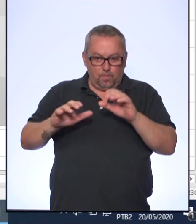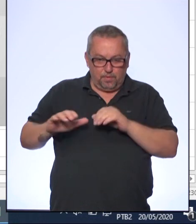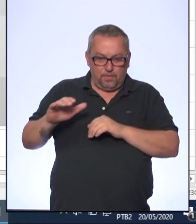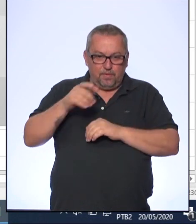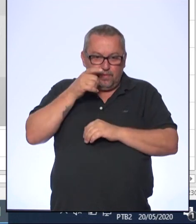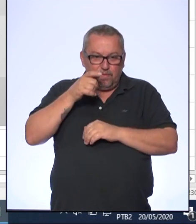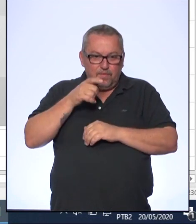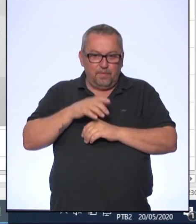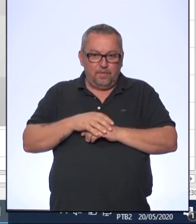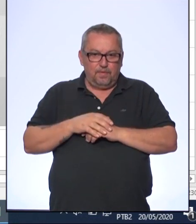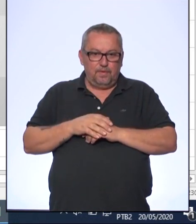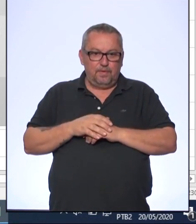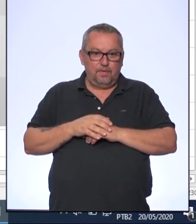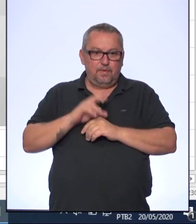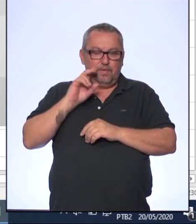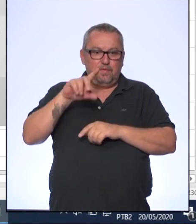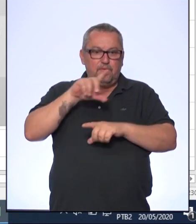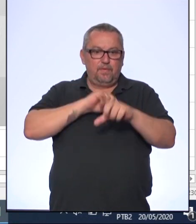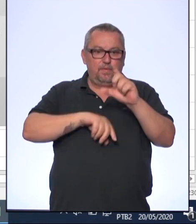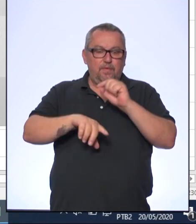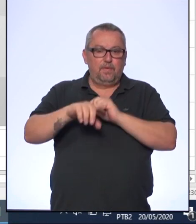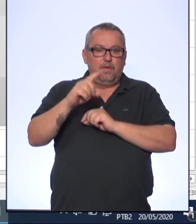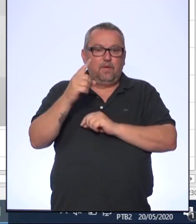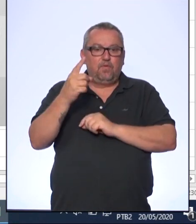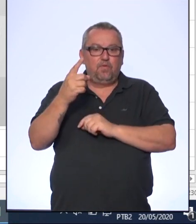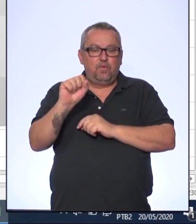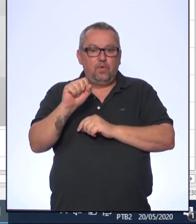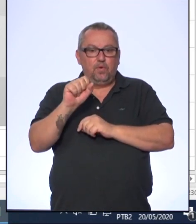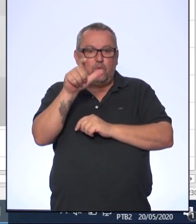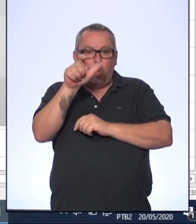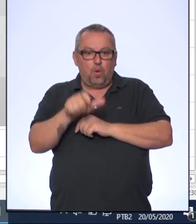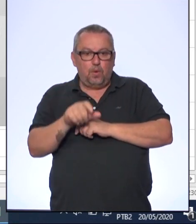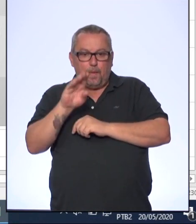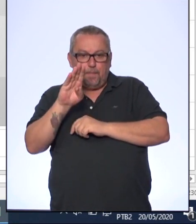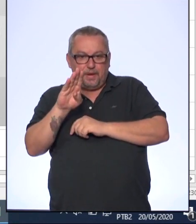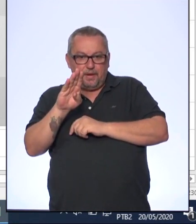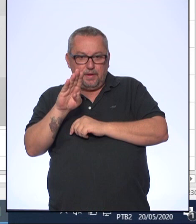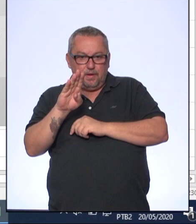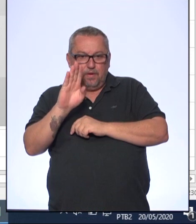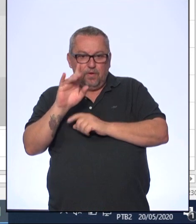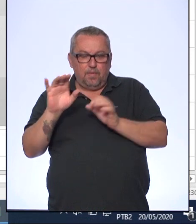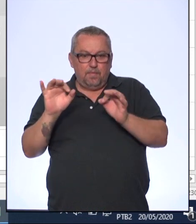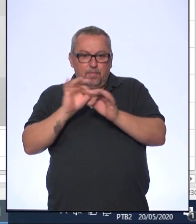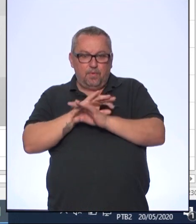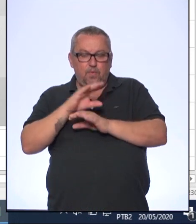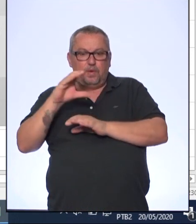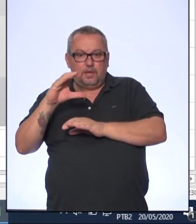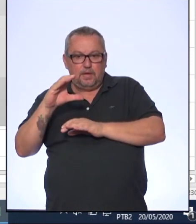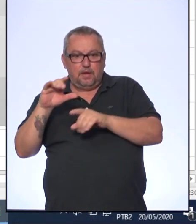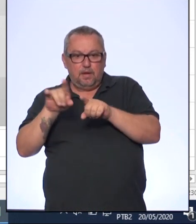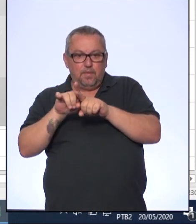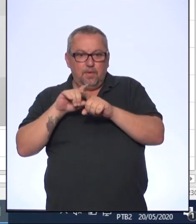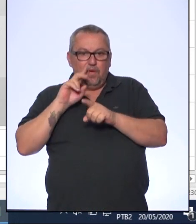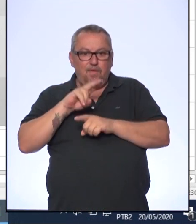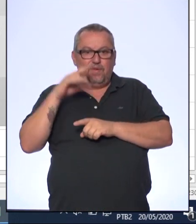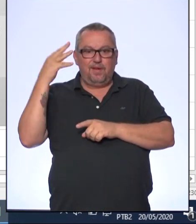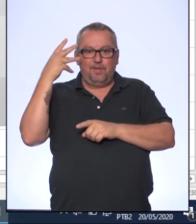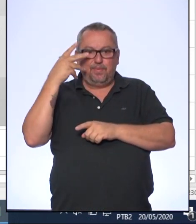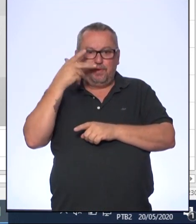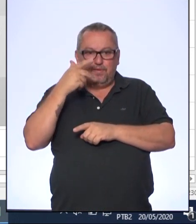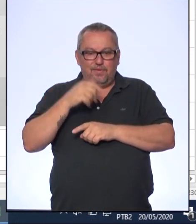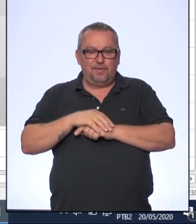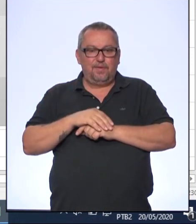vocês. Beleza. Tá vendo que eu selecionei aqui, ó? Essa tabela eu já construí, que é a que vocês viram lá. Olha que bonitinho.